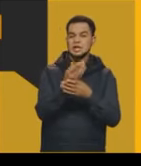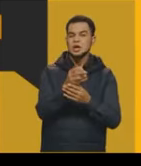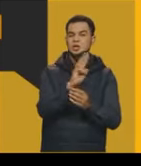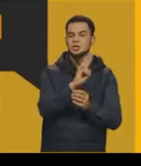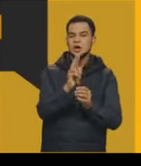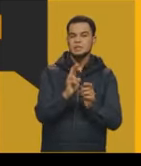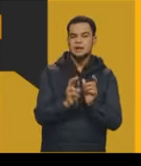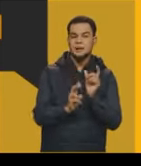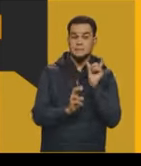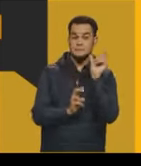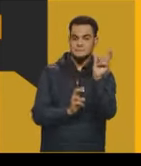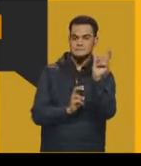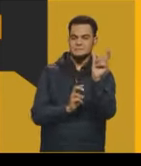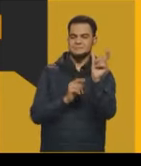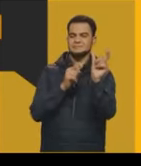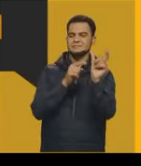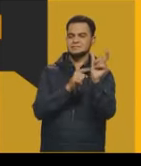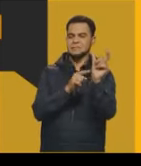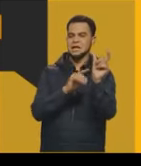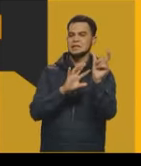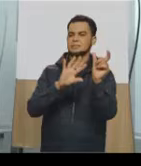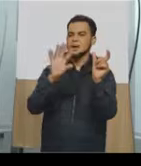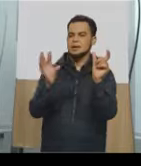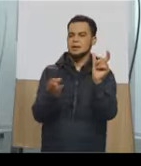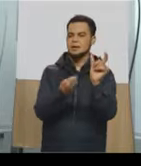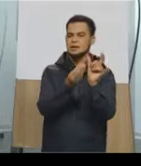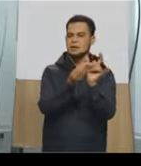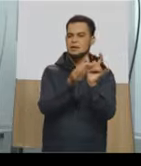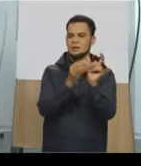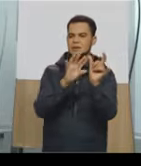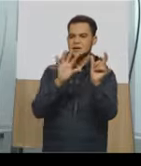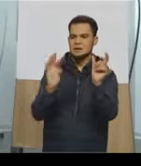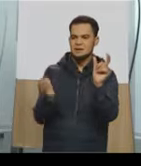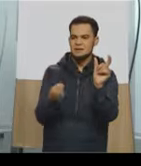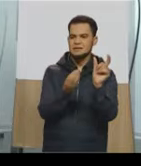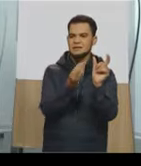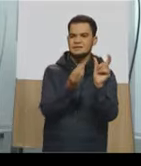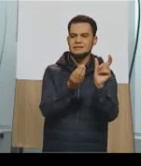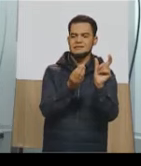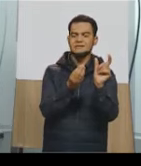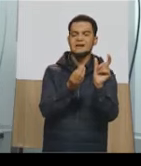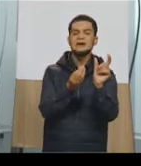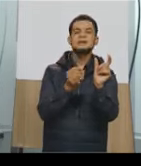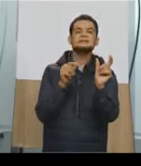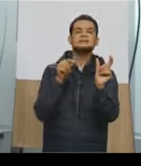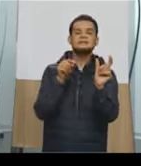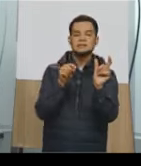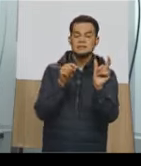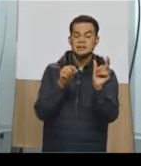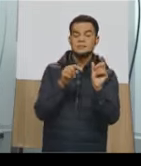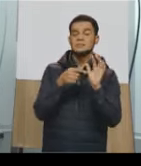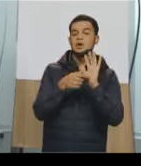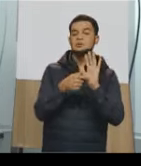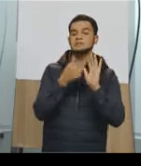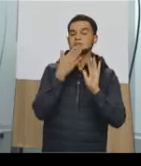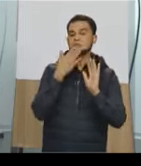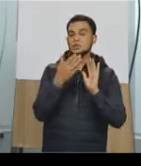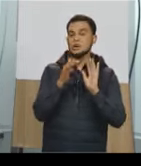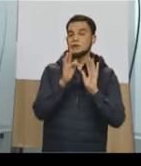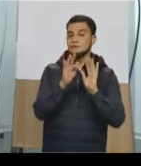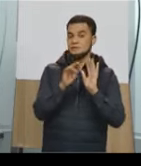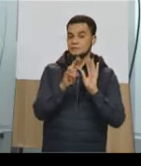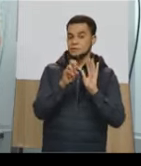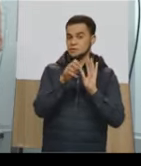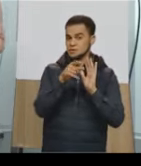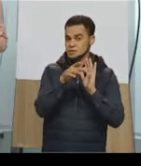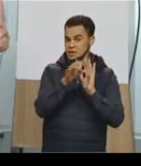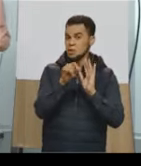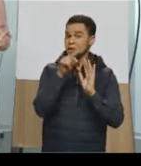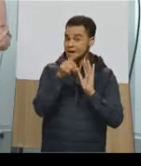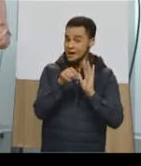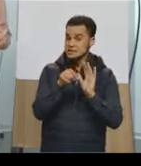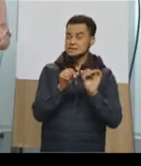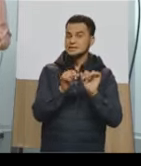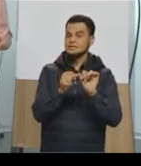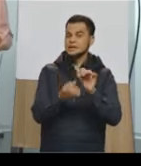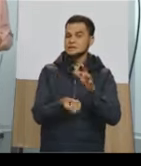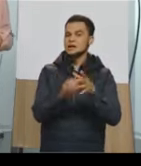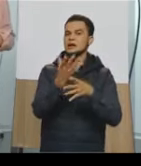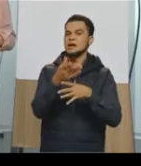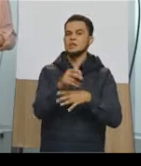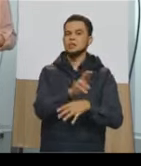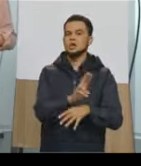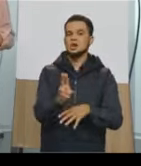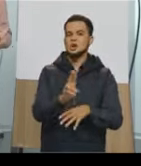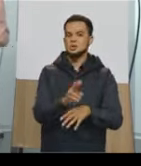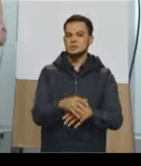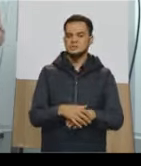seria justamente mostrando qual é a função daquela molécula. Bom, eu trouxe aqui